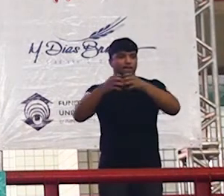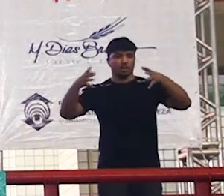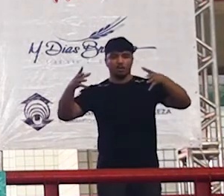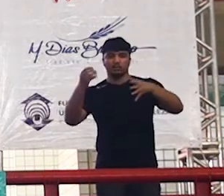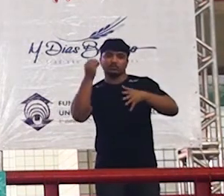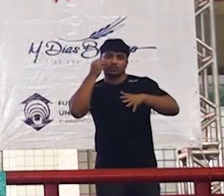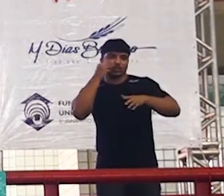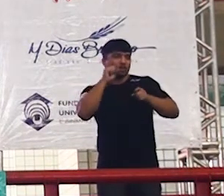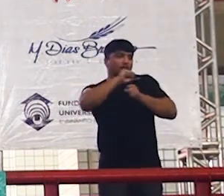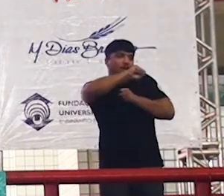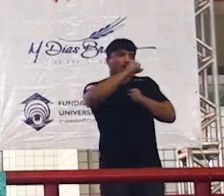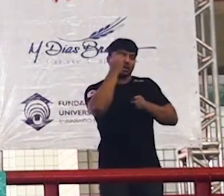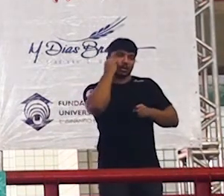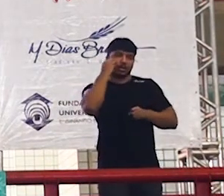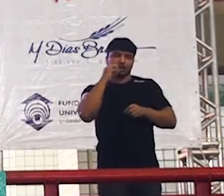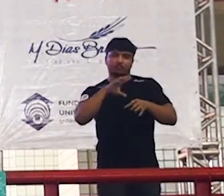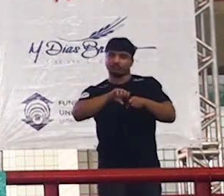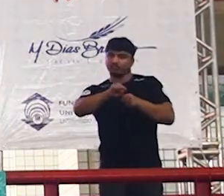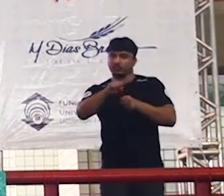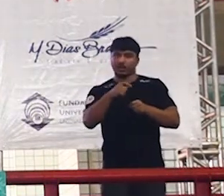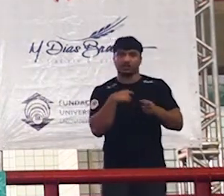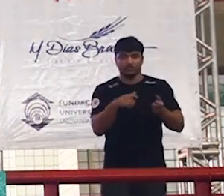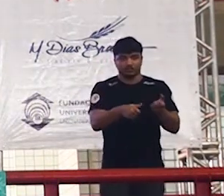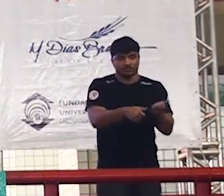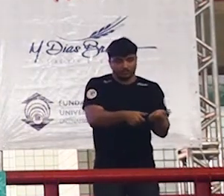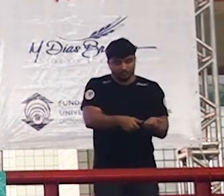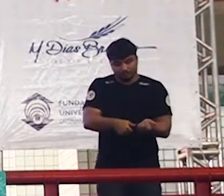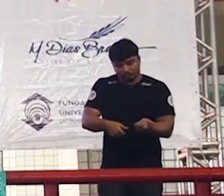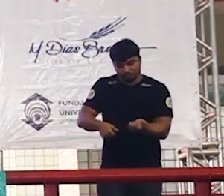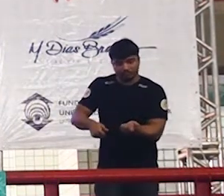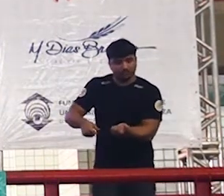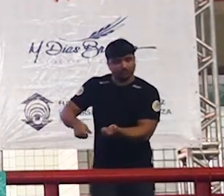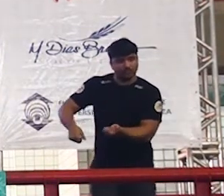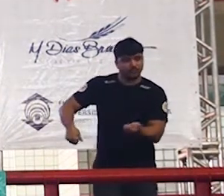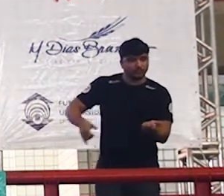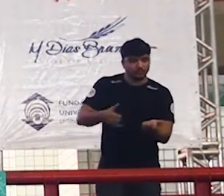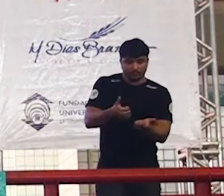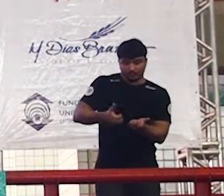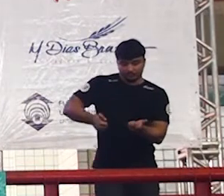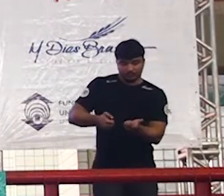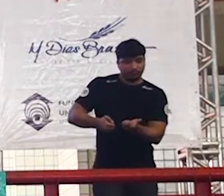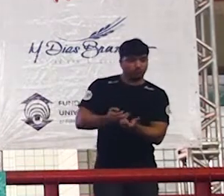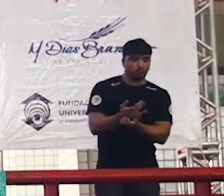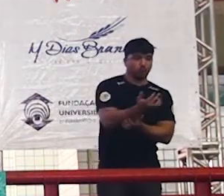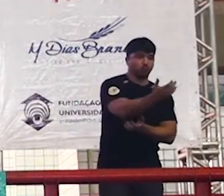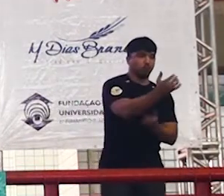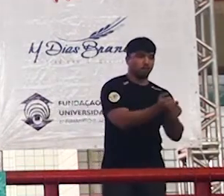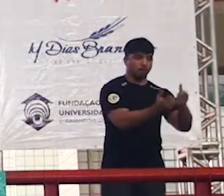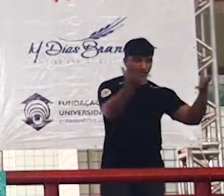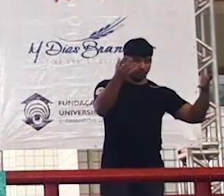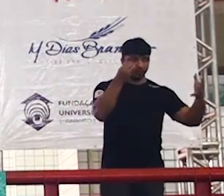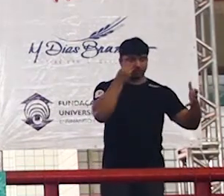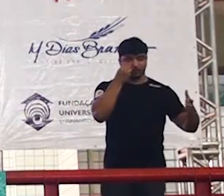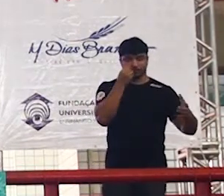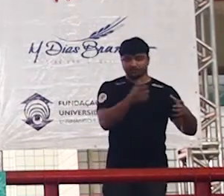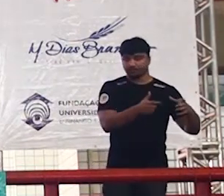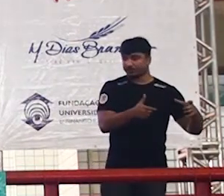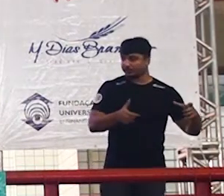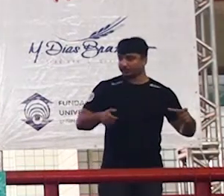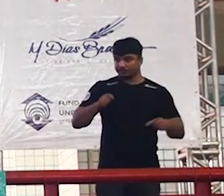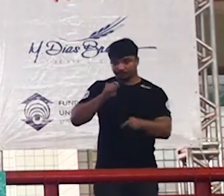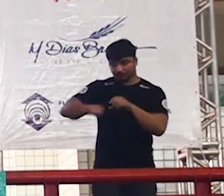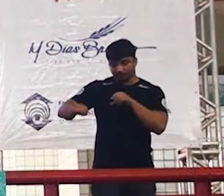colocava a bomba e ele pegava um caminho de pólvora que ele saía arrastando para bem longe, para